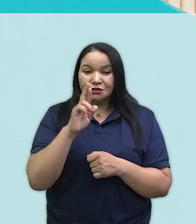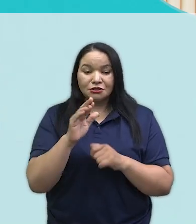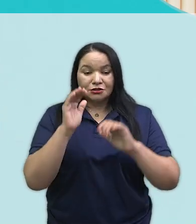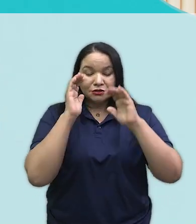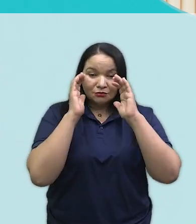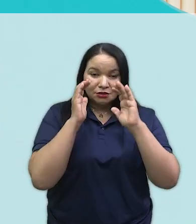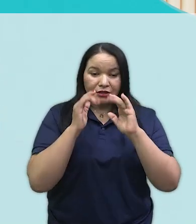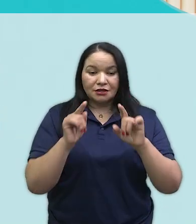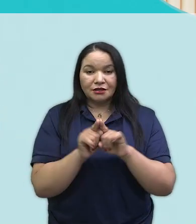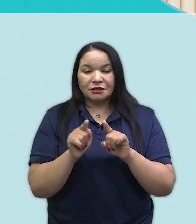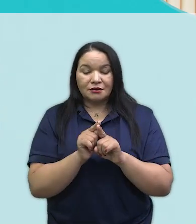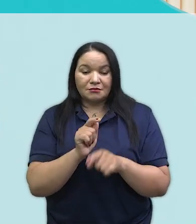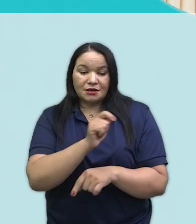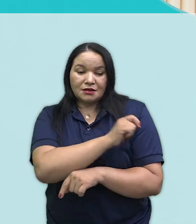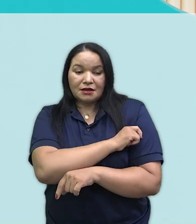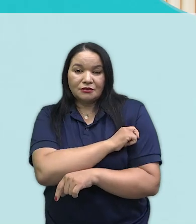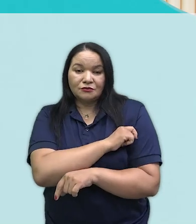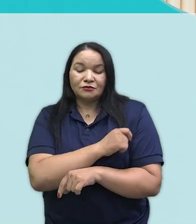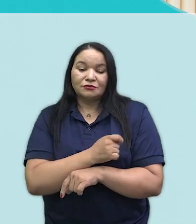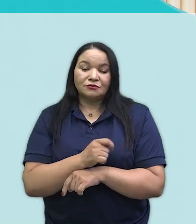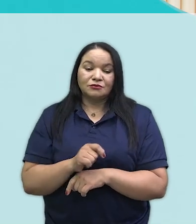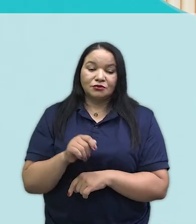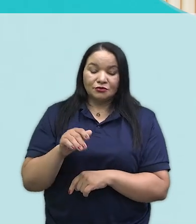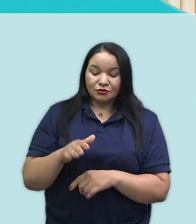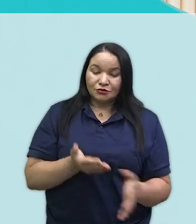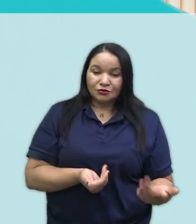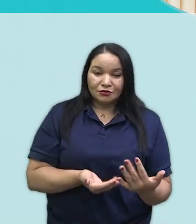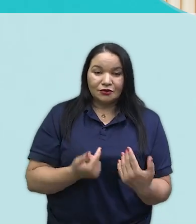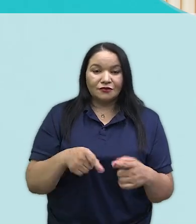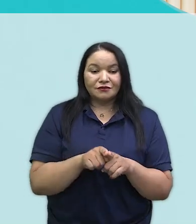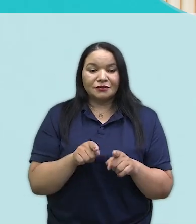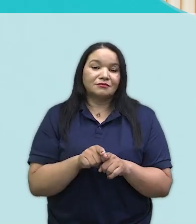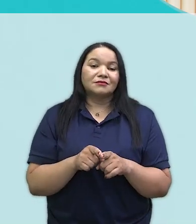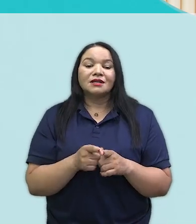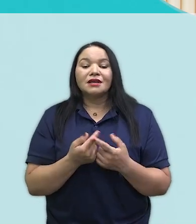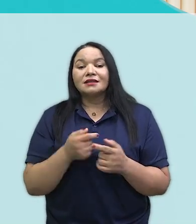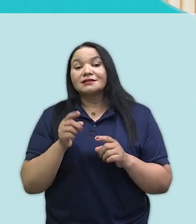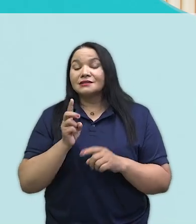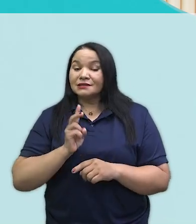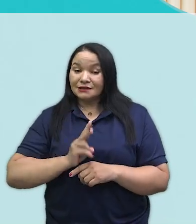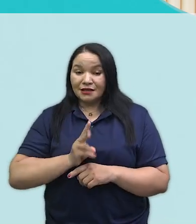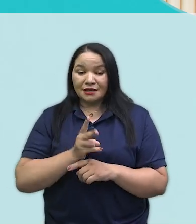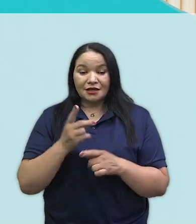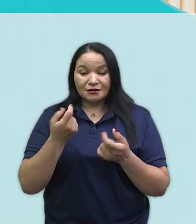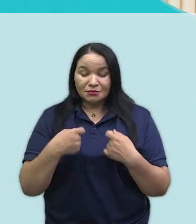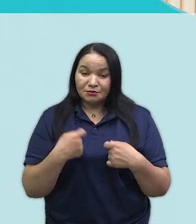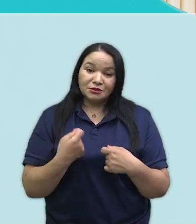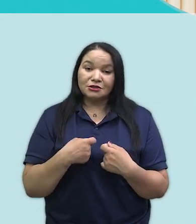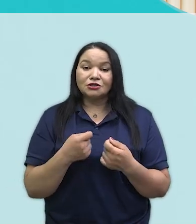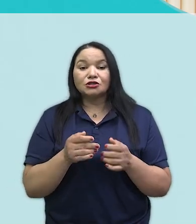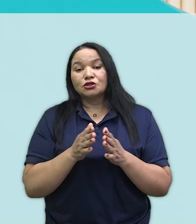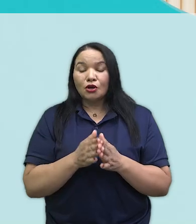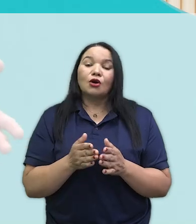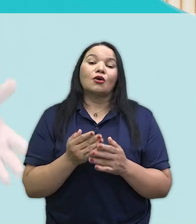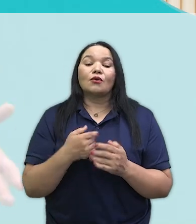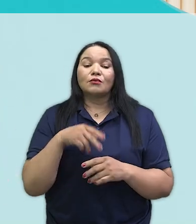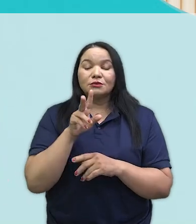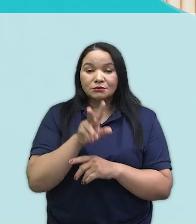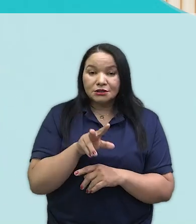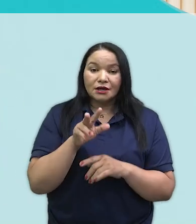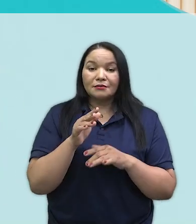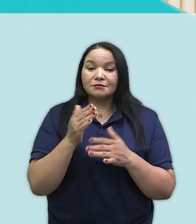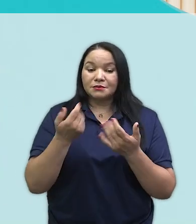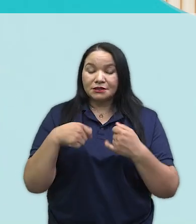o aluno mais novo, respeitar o aluno mais velho, cumprimentar sempre, né? Todo mundo que eu vejo, um mestre,